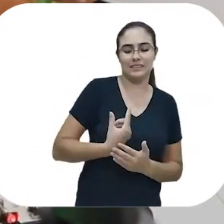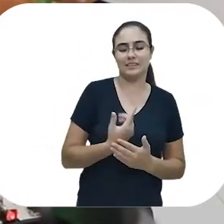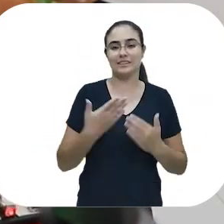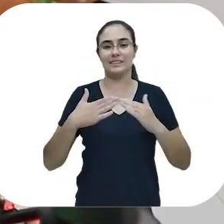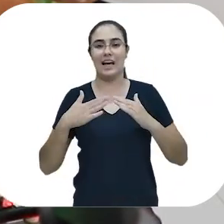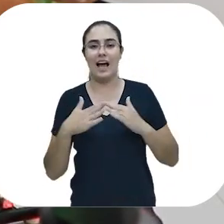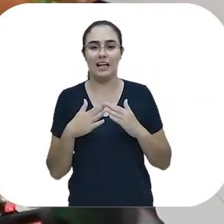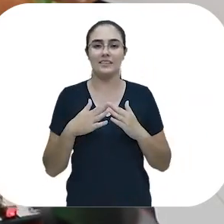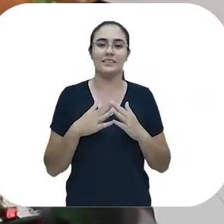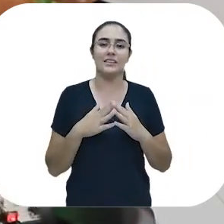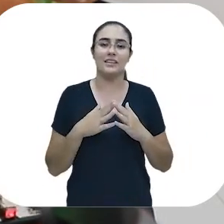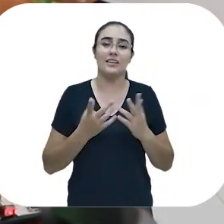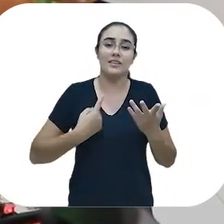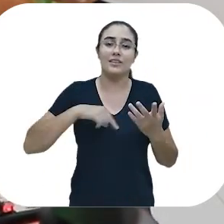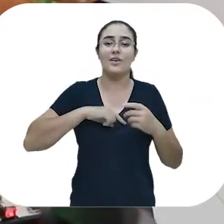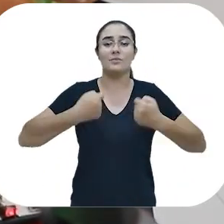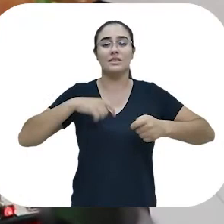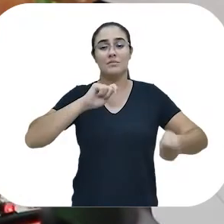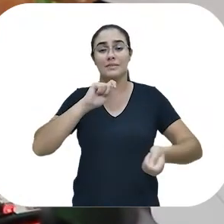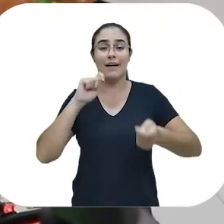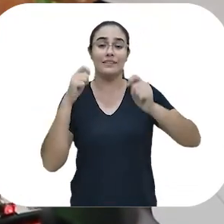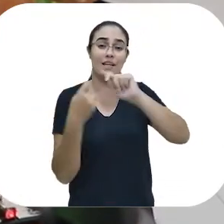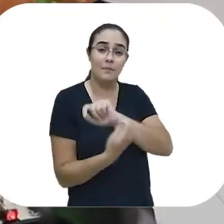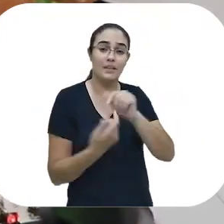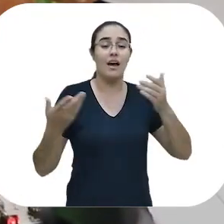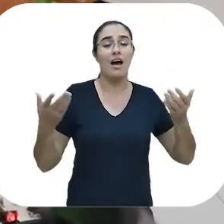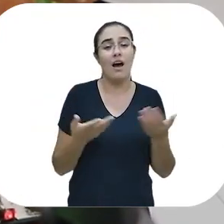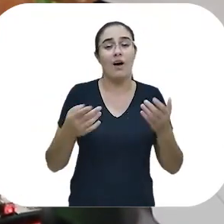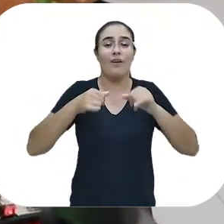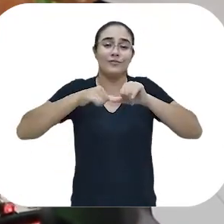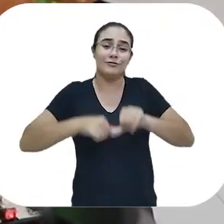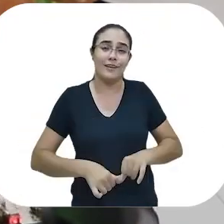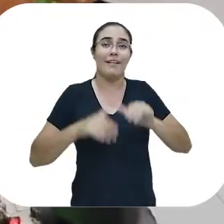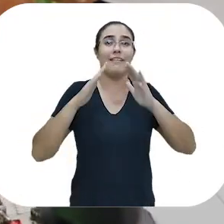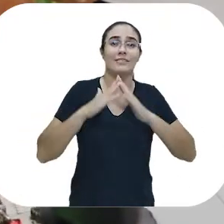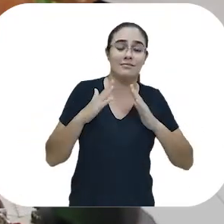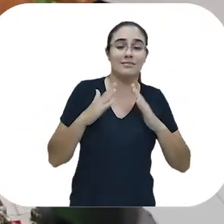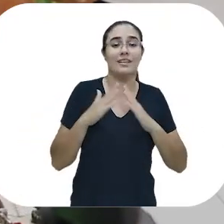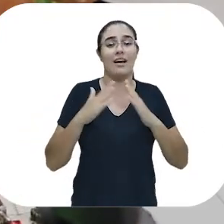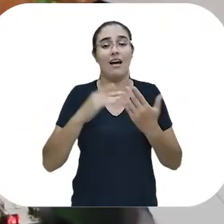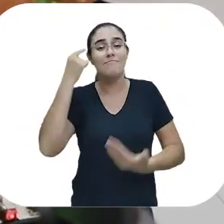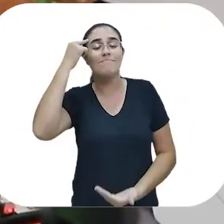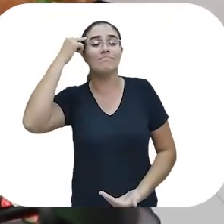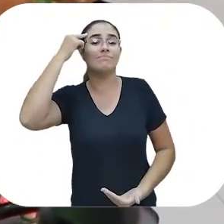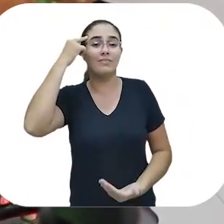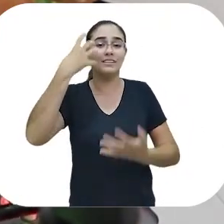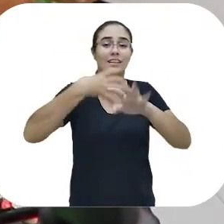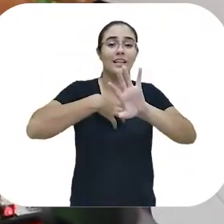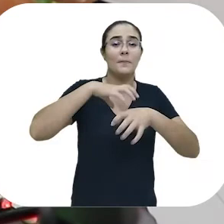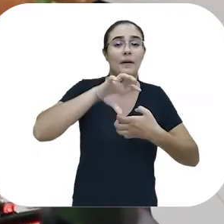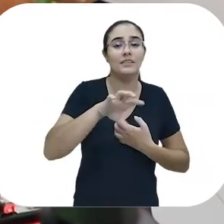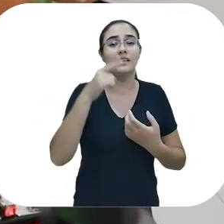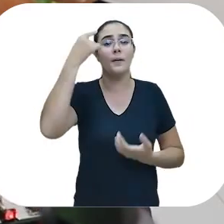gente teve que se adequar a essa realidade de ficar mais em casa, de pensar mais na outra pessoa, pensar na saúde da